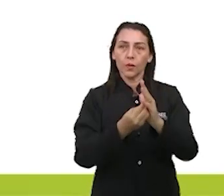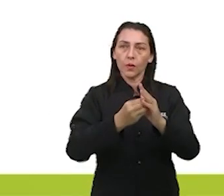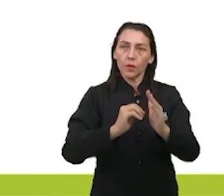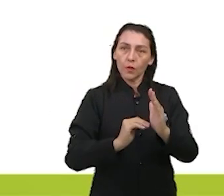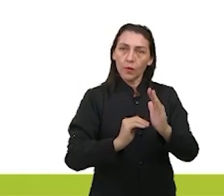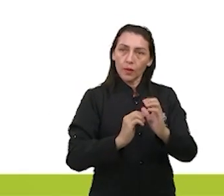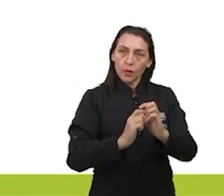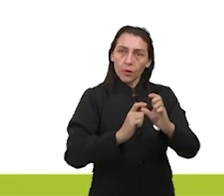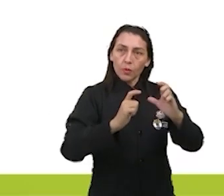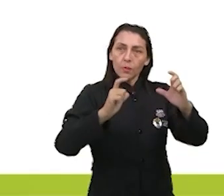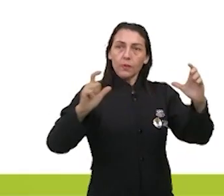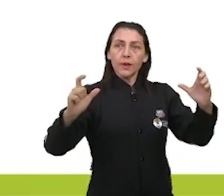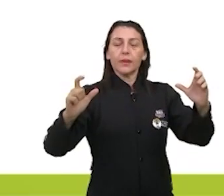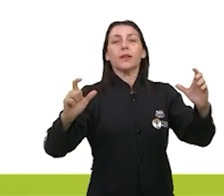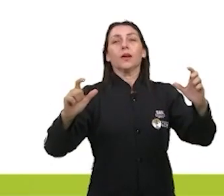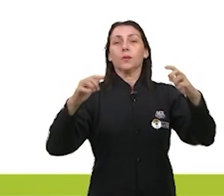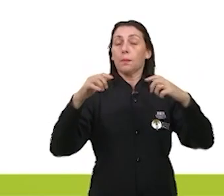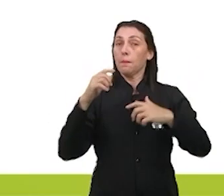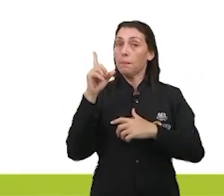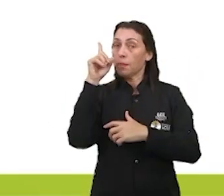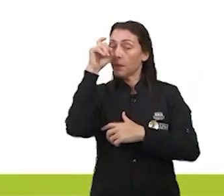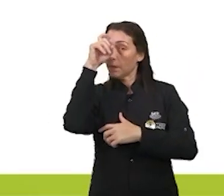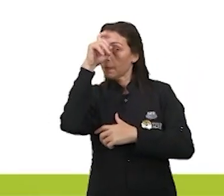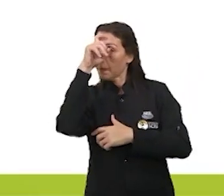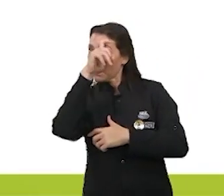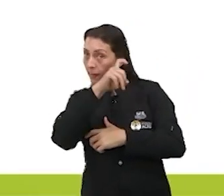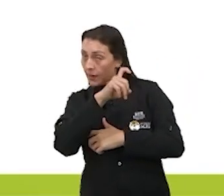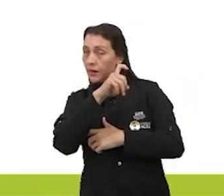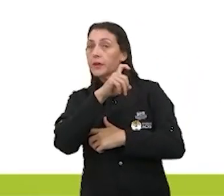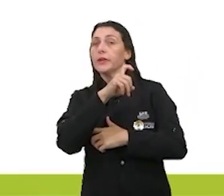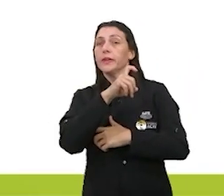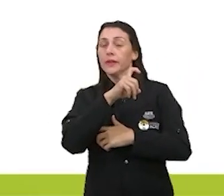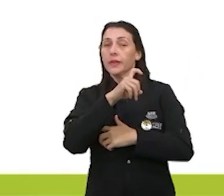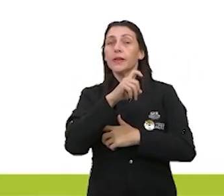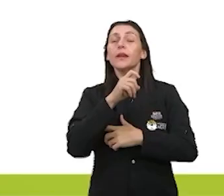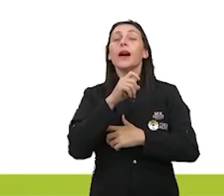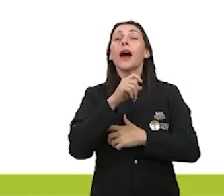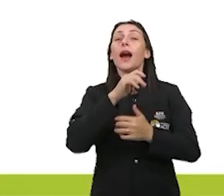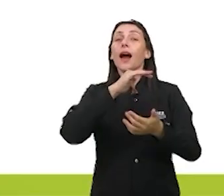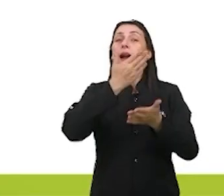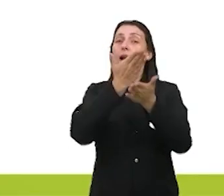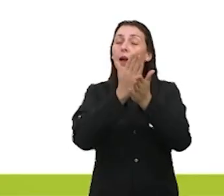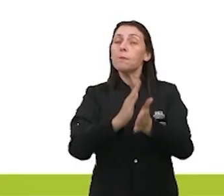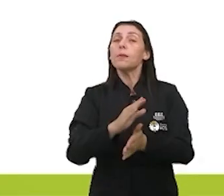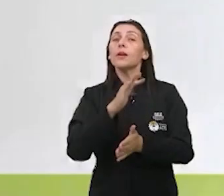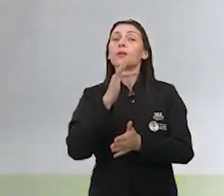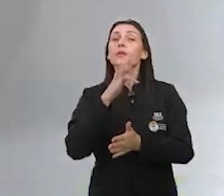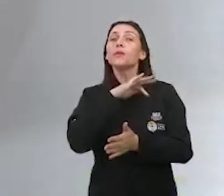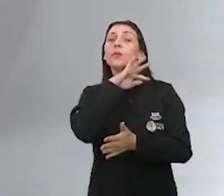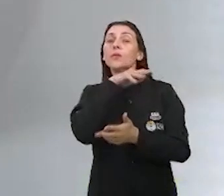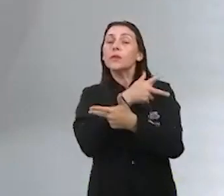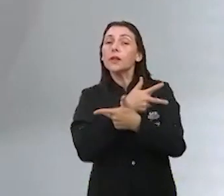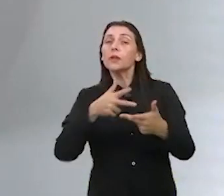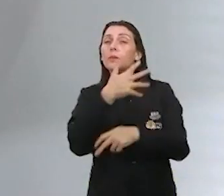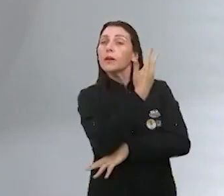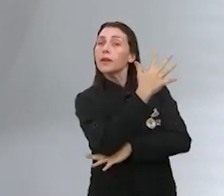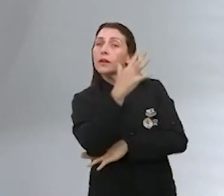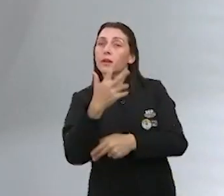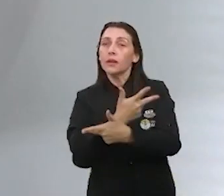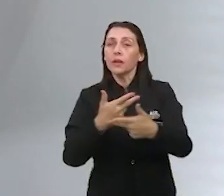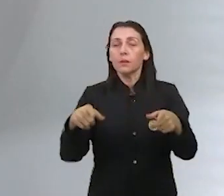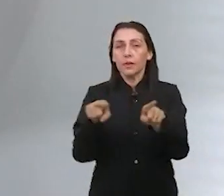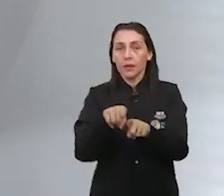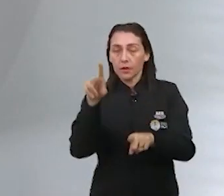ritmo preocupante, com impactos devastadores na fauna e na flora, como a gente havia falado agora há pouco.